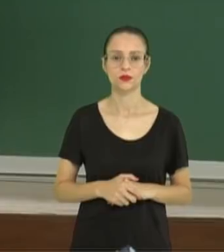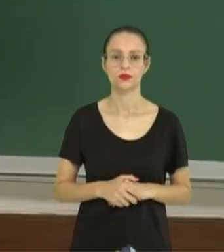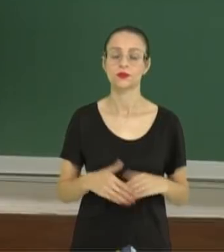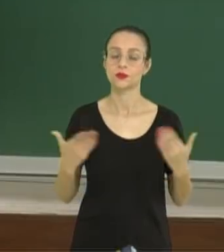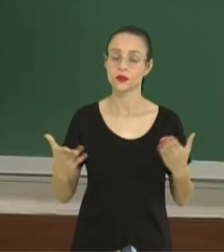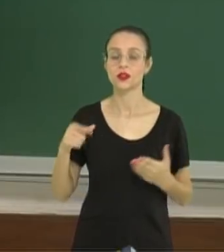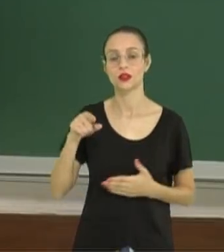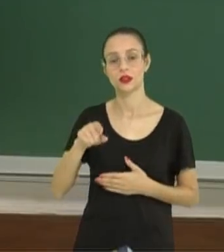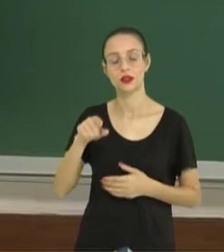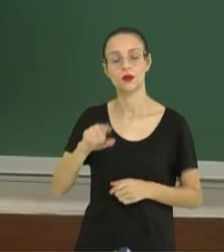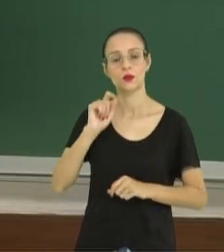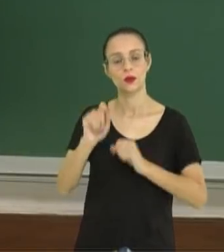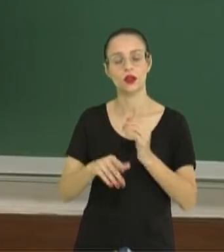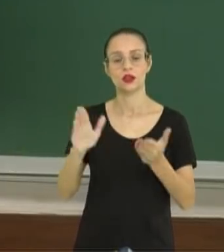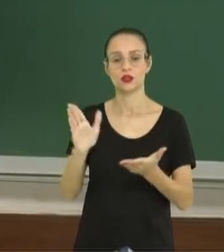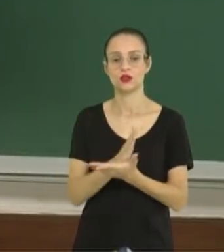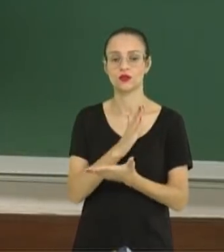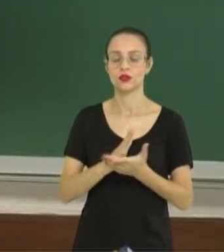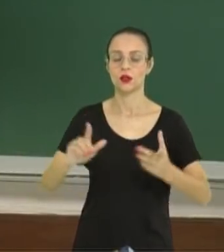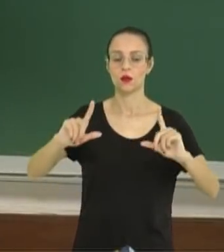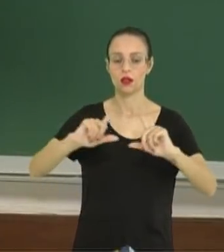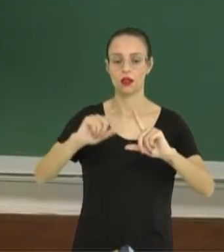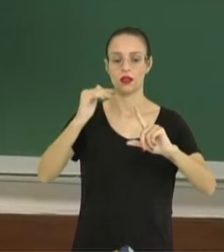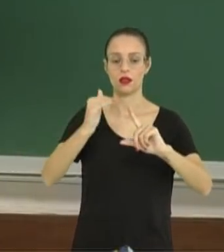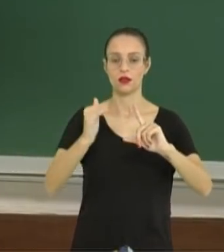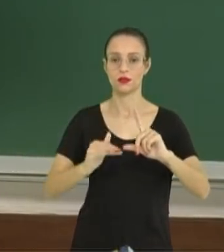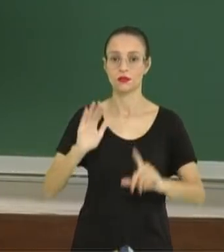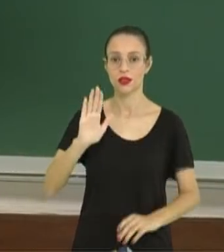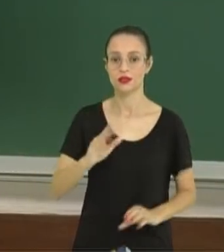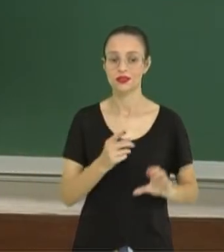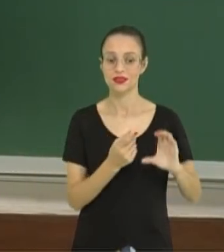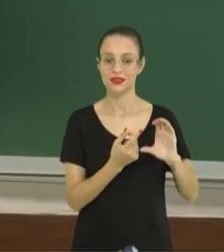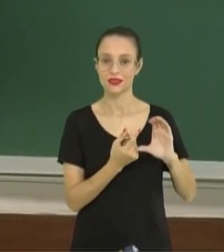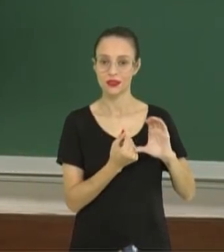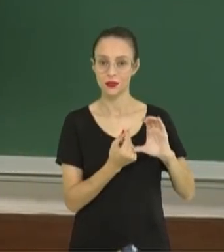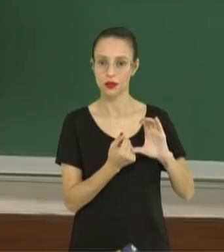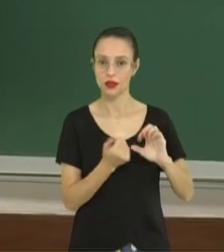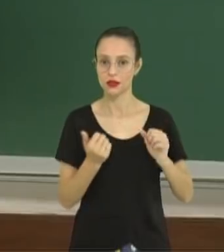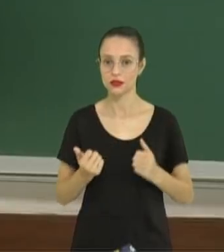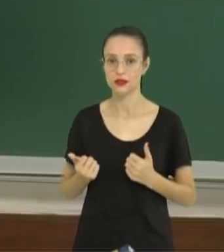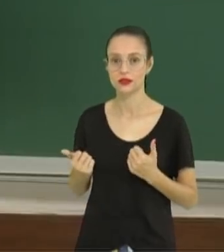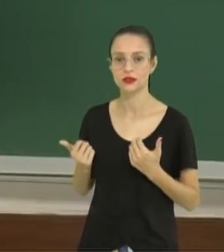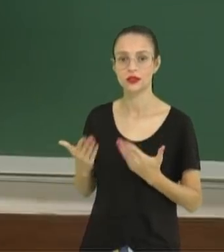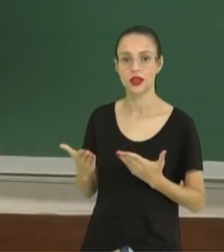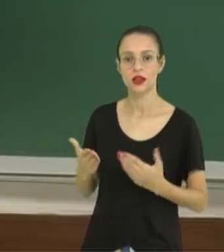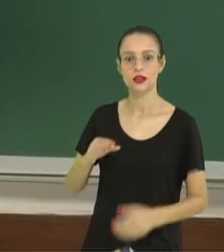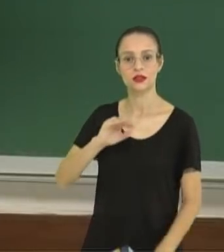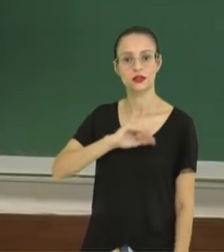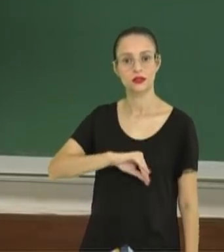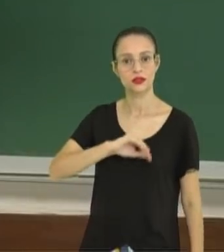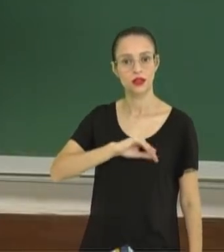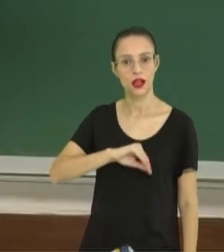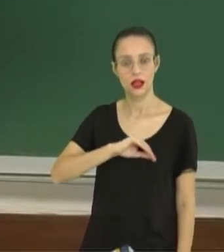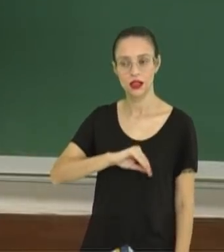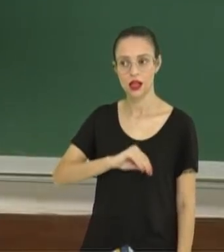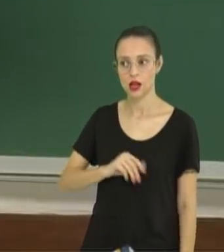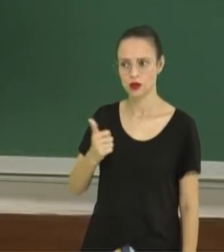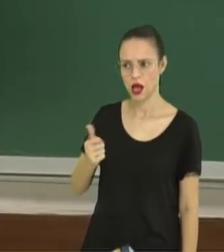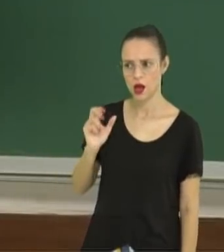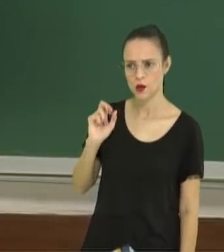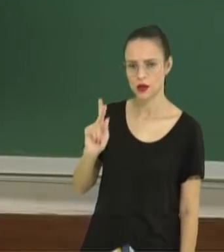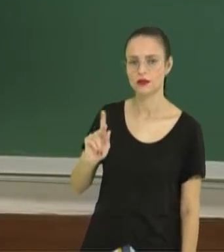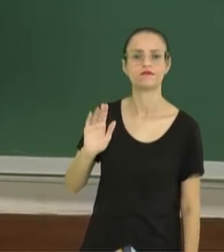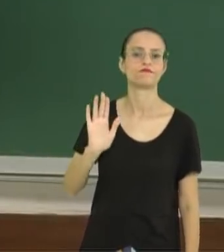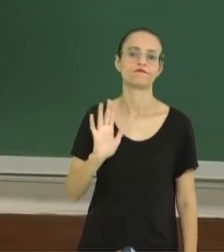É nesse ponto que constitui a divisão de classes, uma vez que nem sempre o capitalista oferece uma remuneração suficiente. Nós